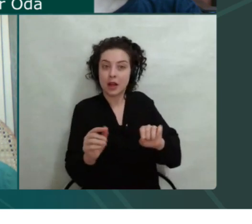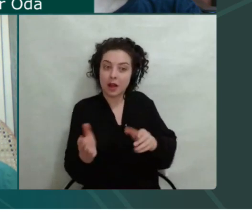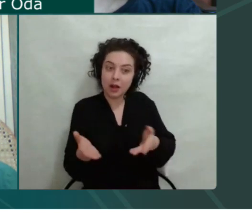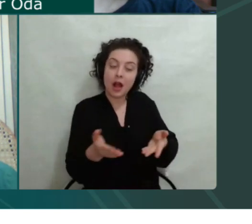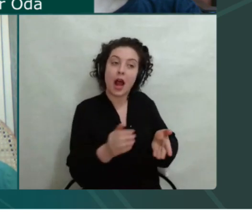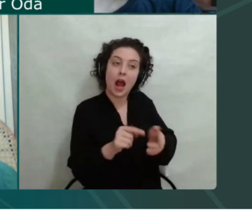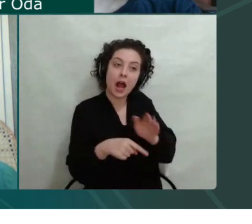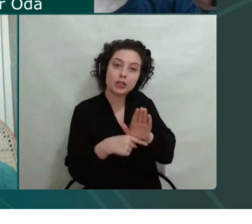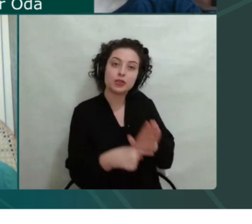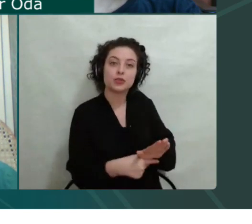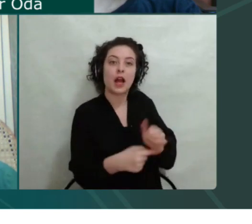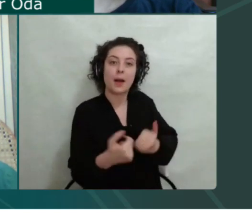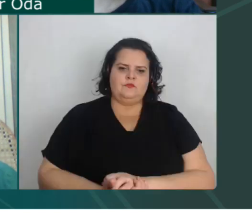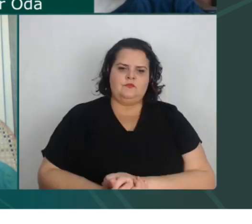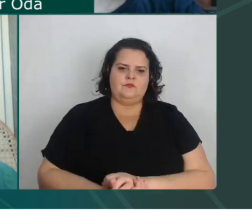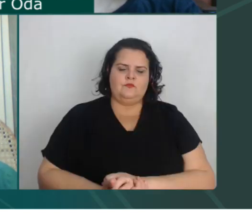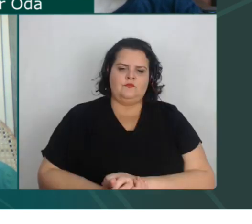com o professor Jair Nilson.